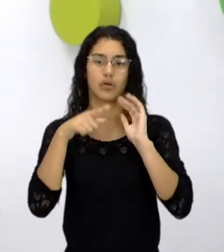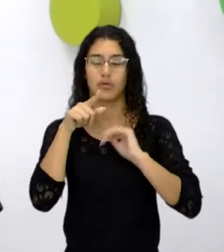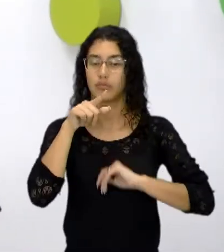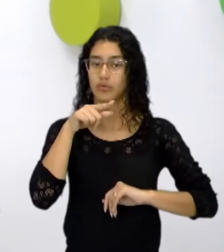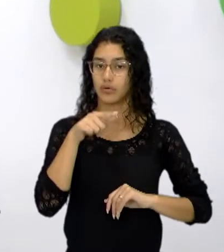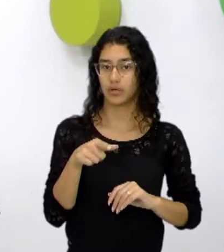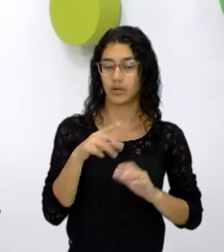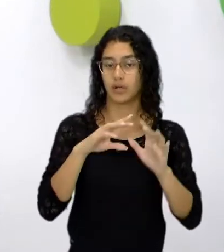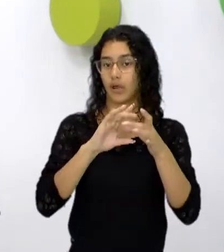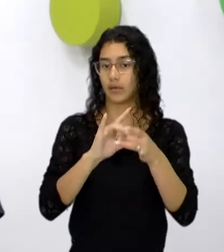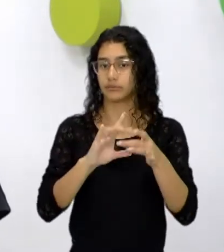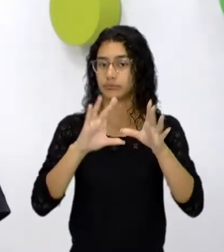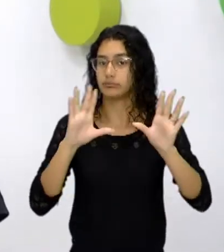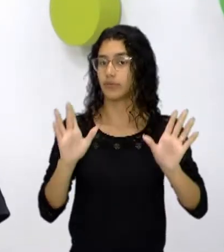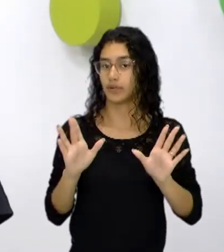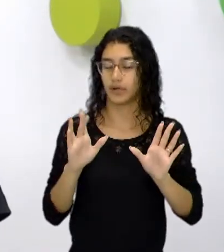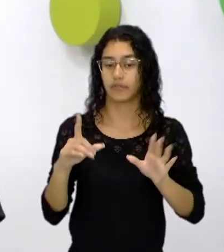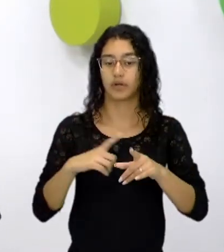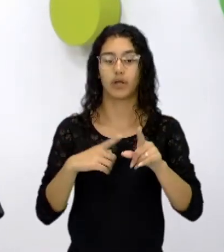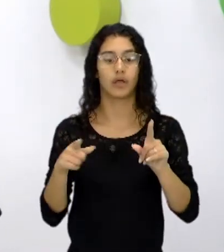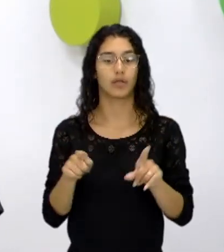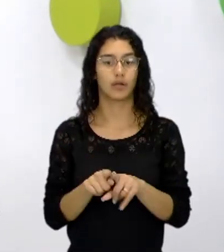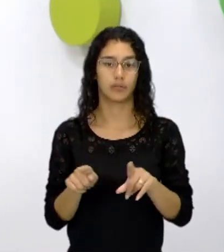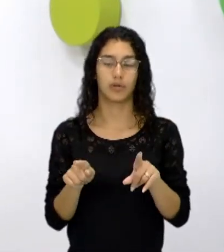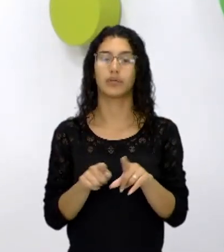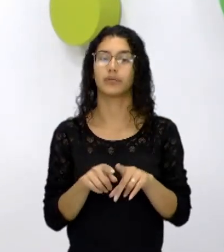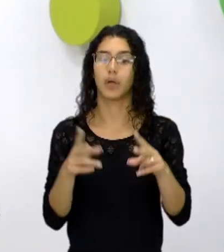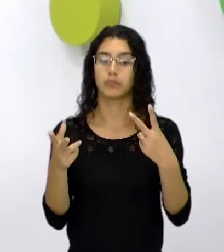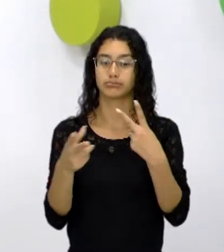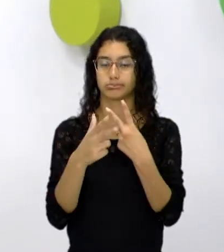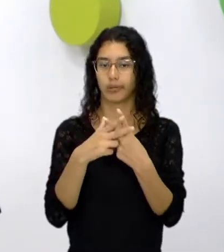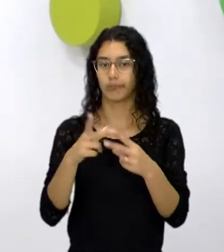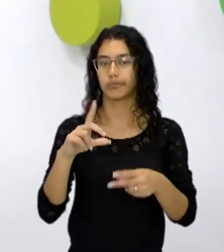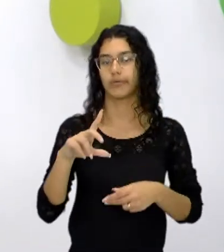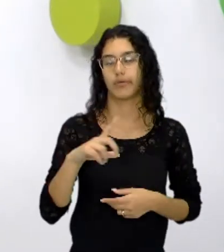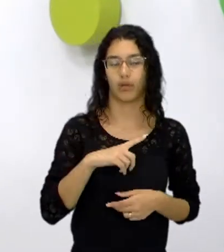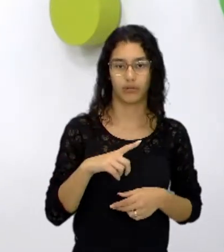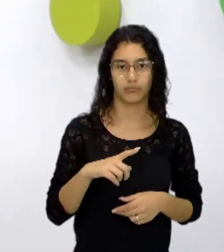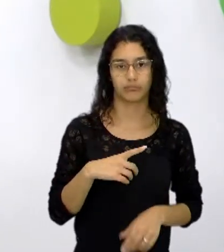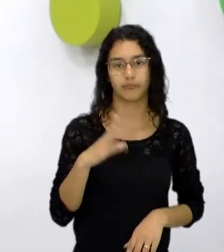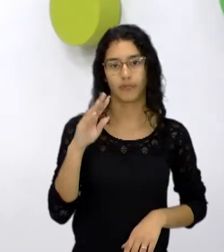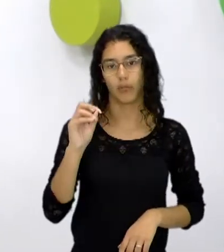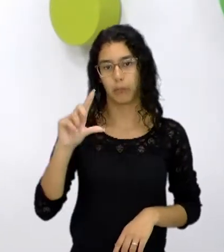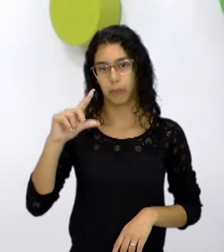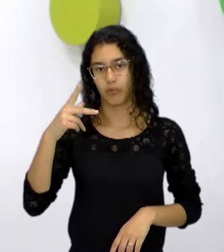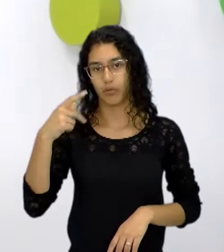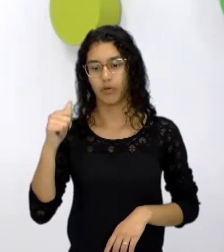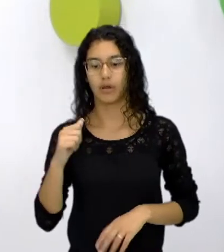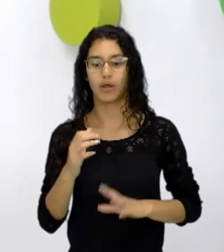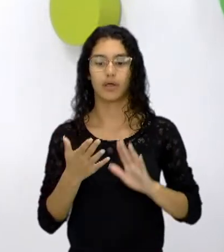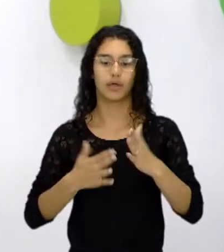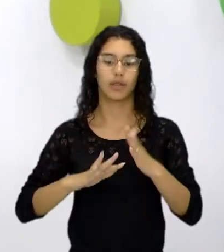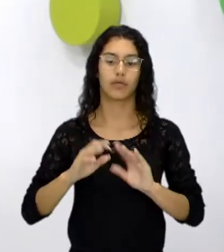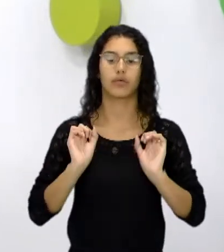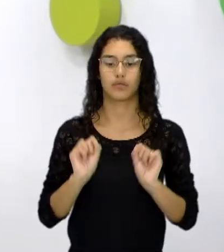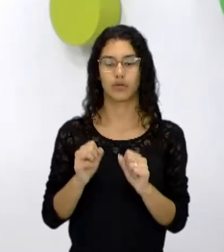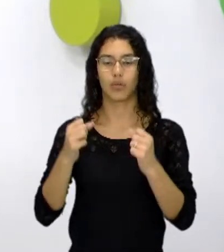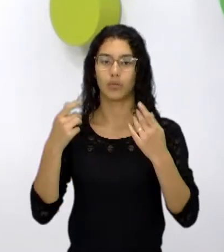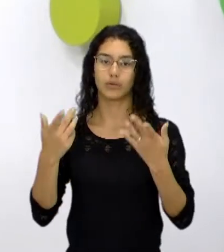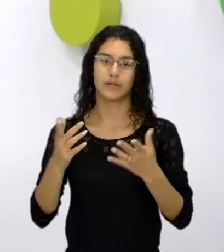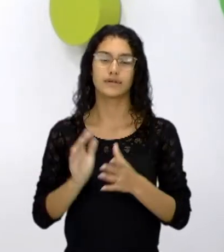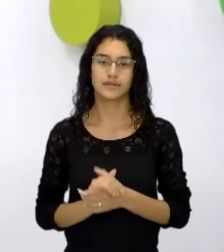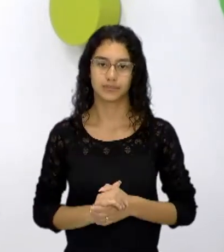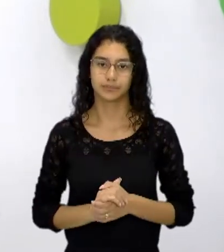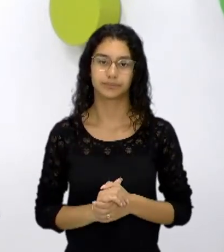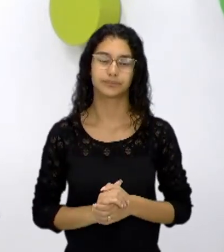totalmente livre dos grilhões ou das prisões ou da bolha que às vezes certos veículos de